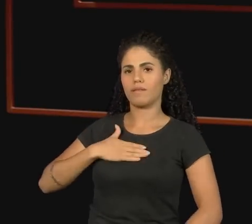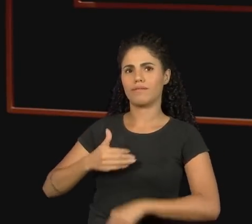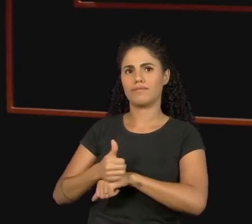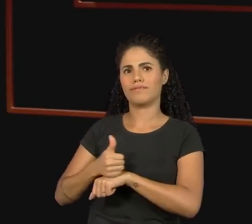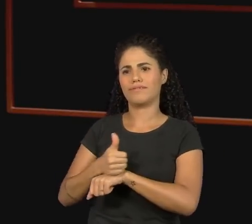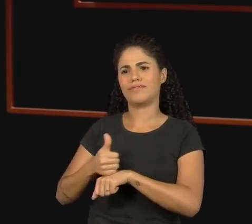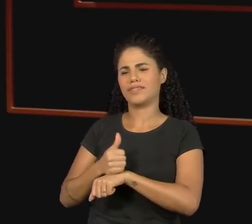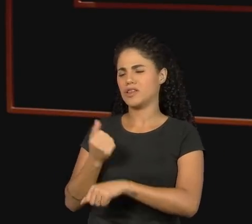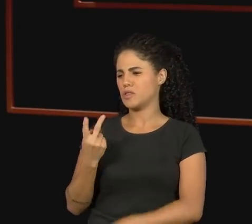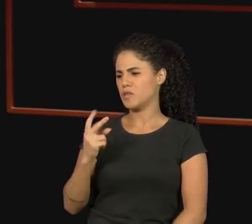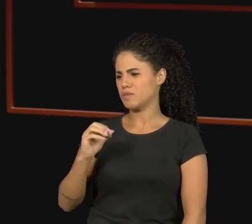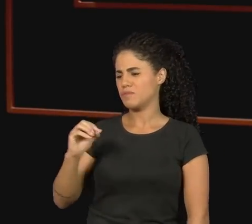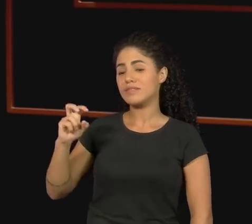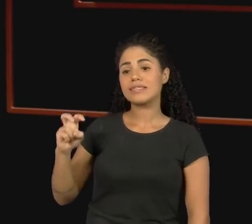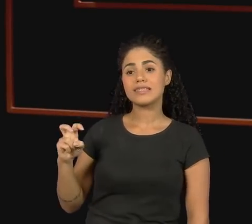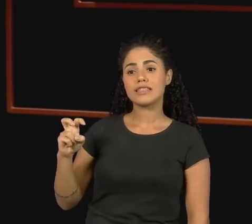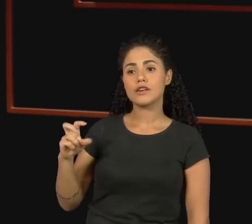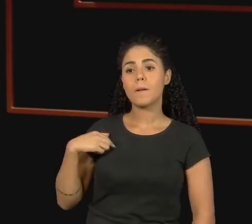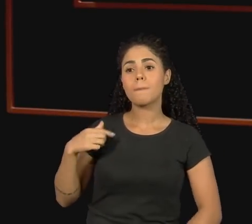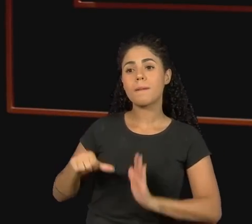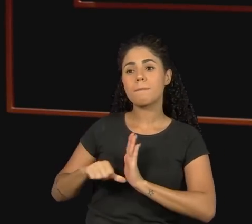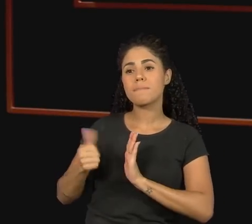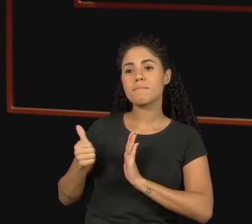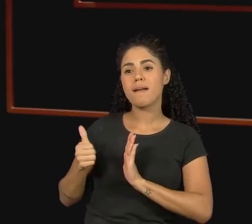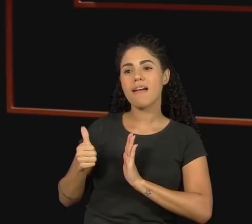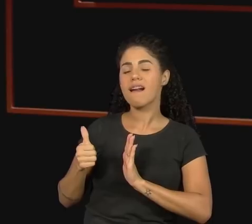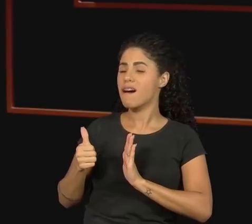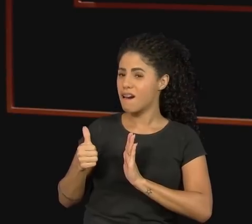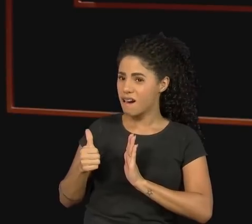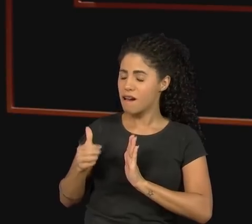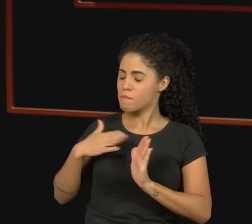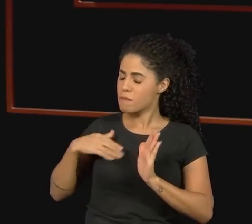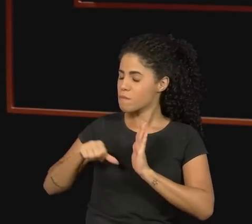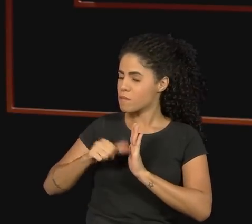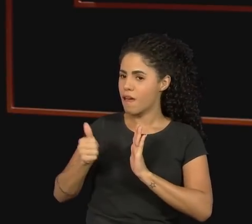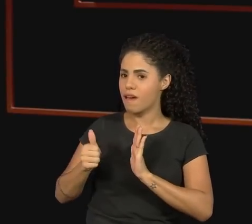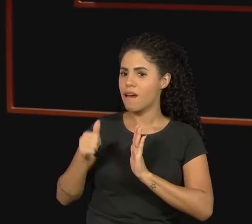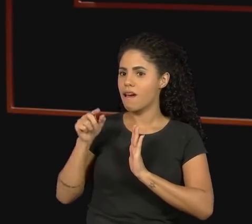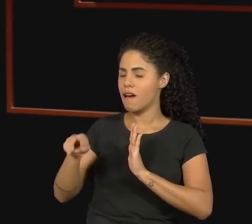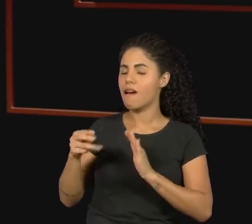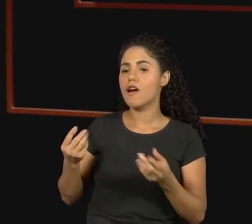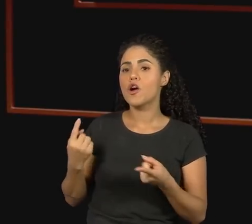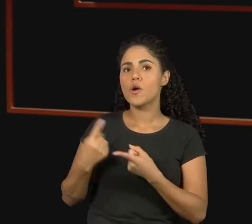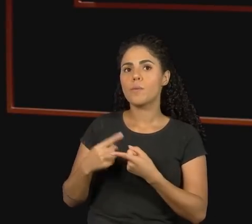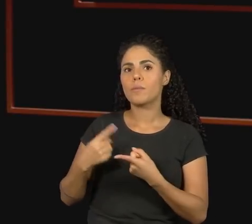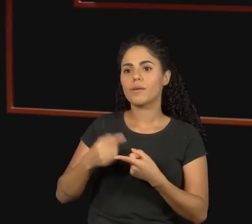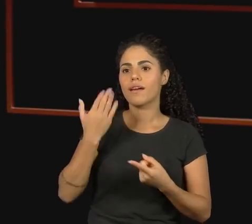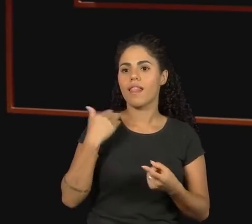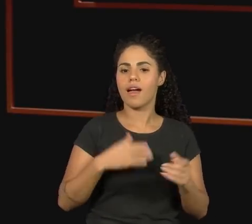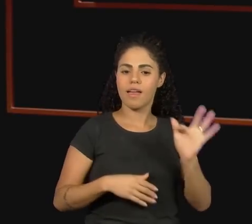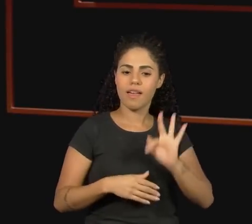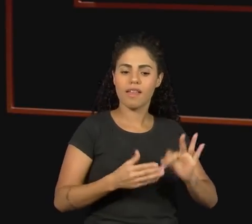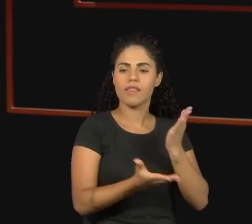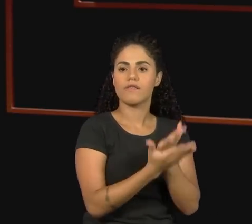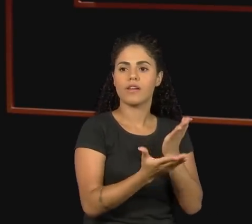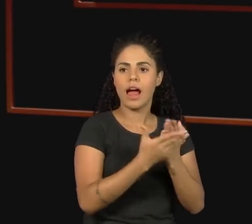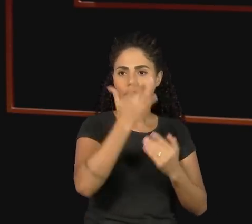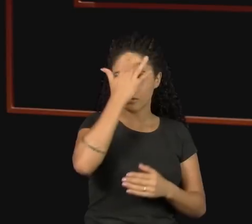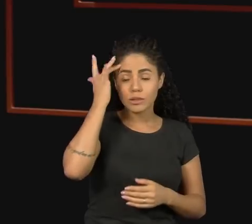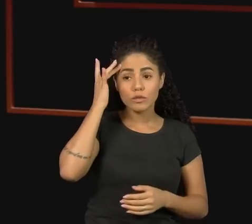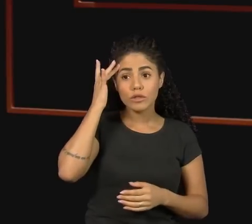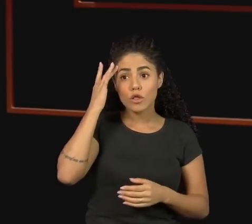gente, 2005 foi a minha primeira montagem. Eu fazia o nonô, porque ninguém na faculdade tinha coragem de ficar nu.